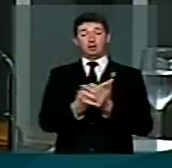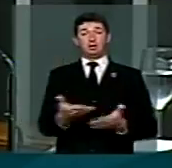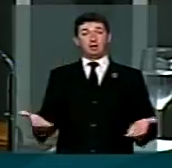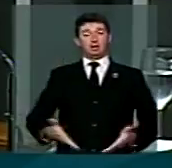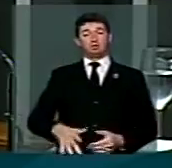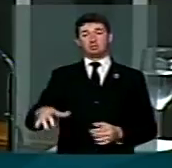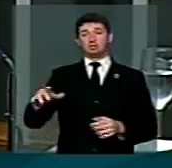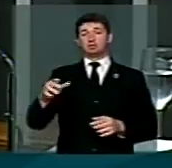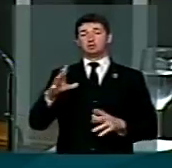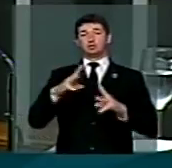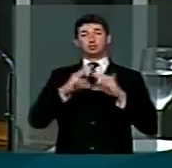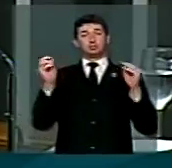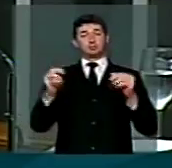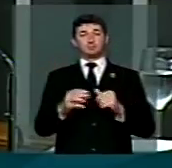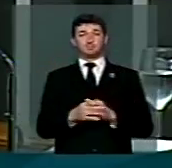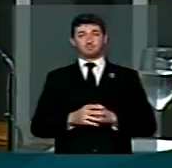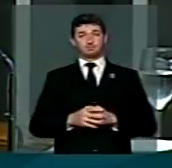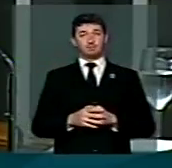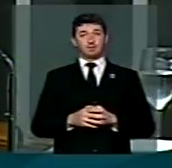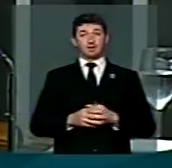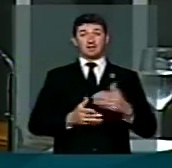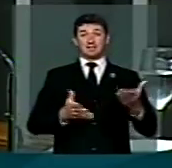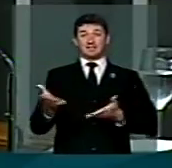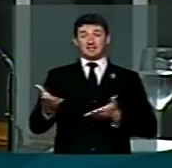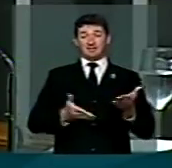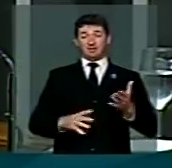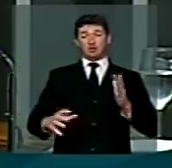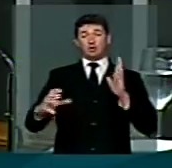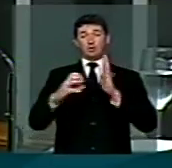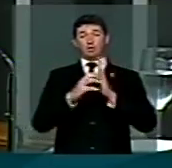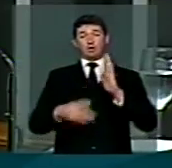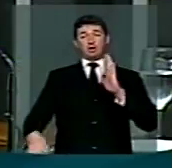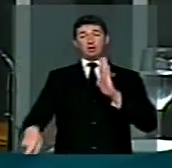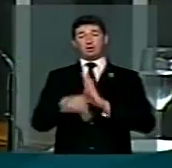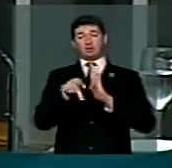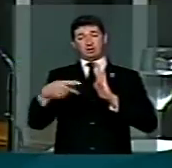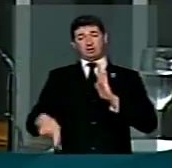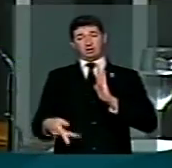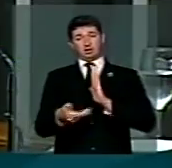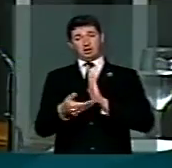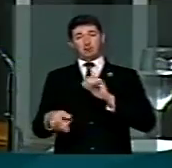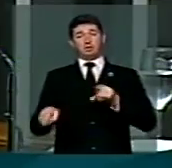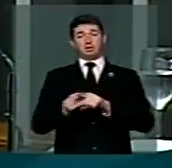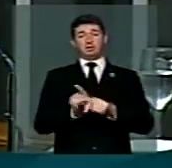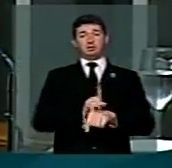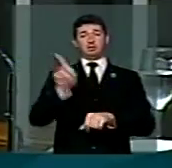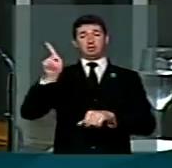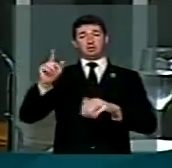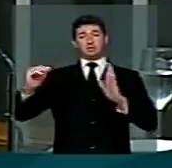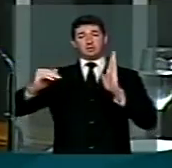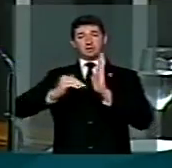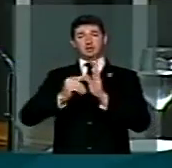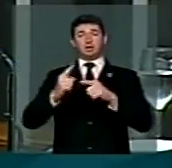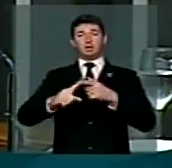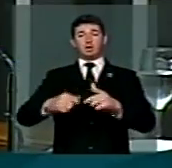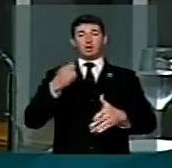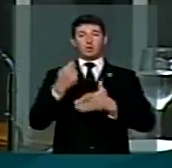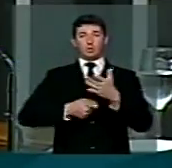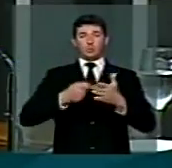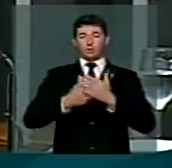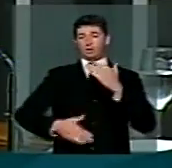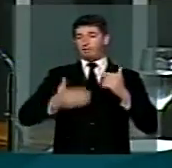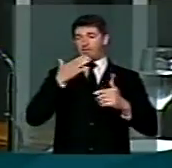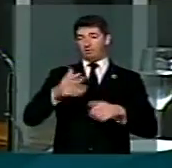desaparecidos. Servidores da Câmara e do Senado, por participarem da luta de